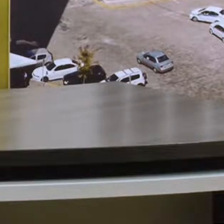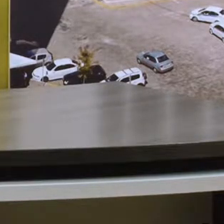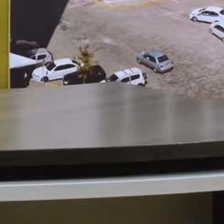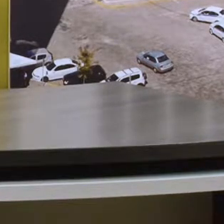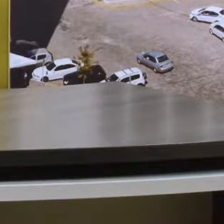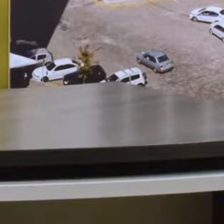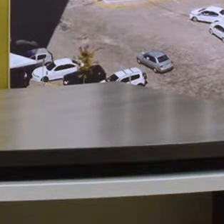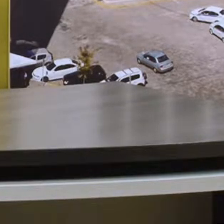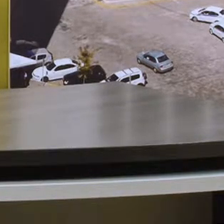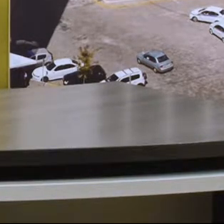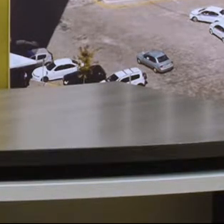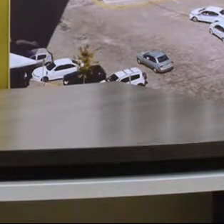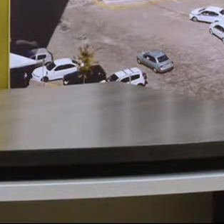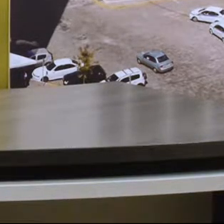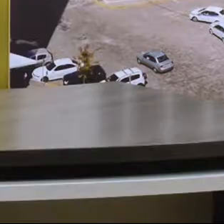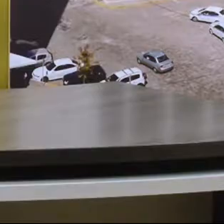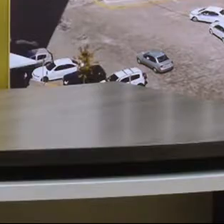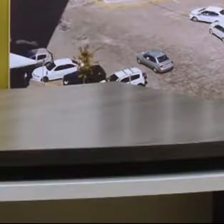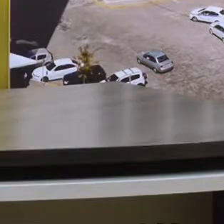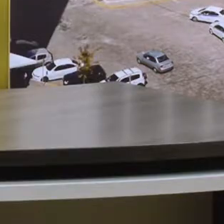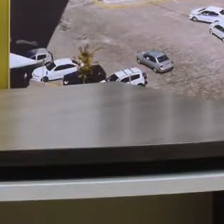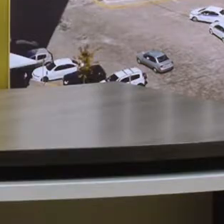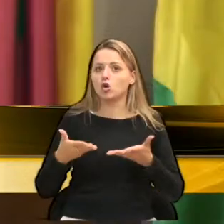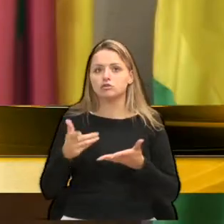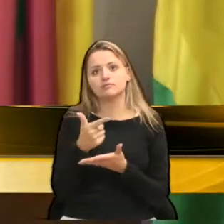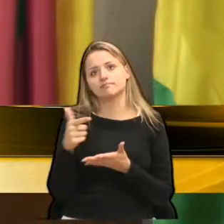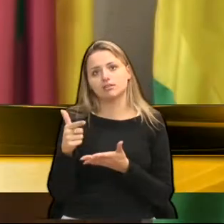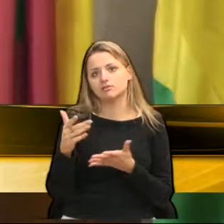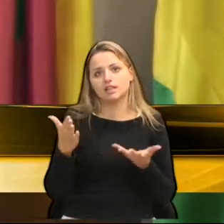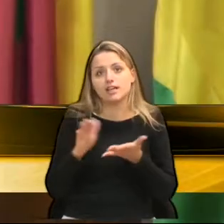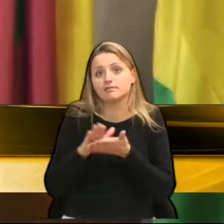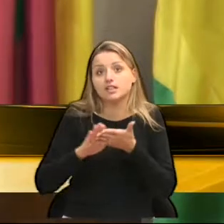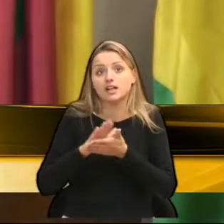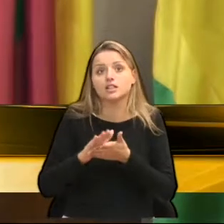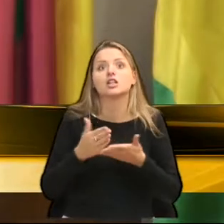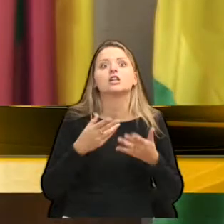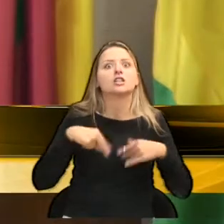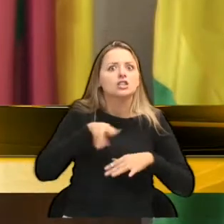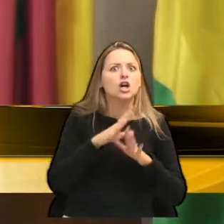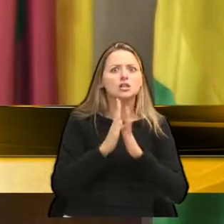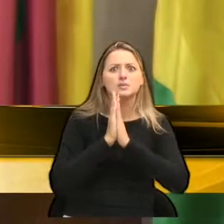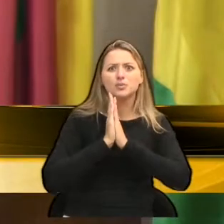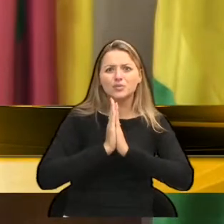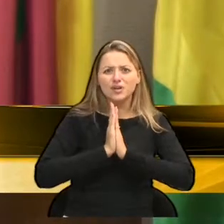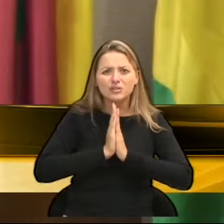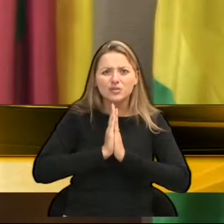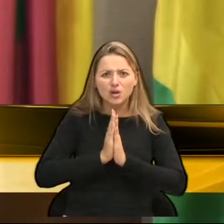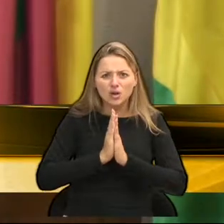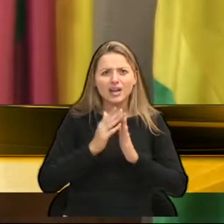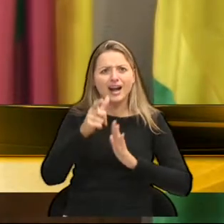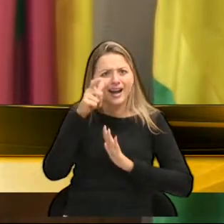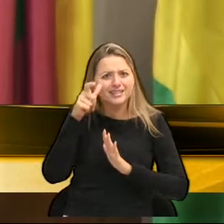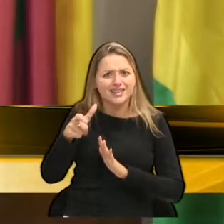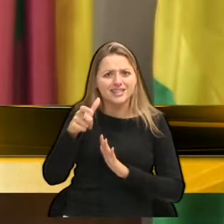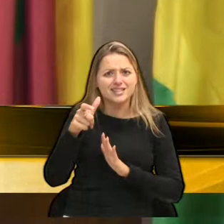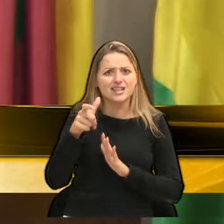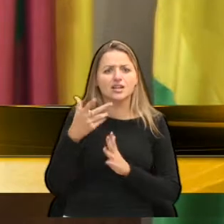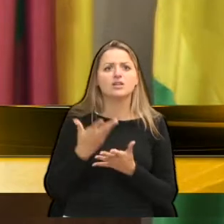e fonoaudiologia a pessoas excepcionais. A gente está implorando, a gente está pedindo atenção e um